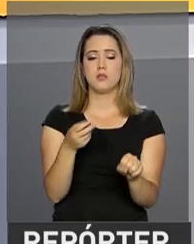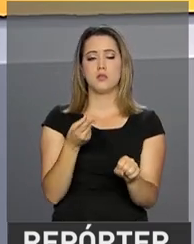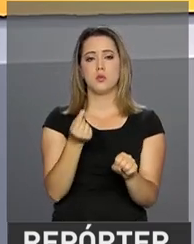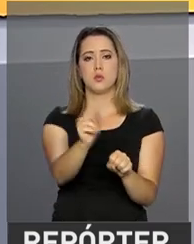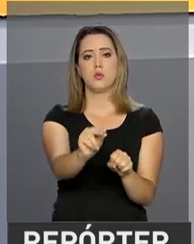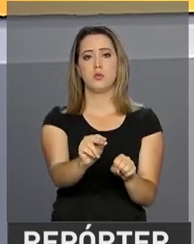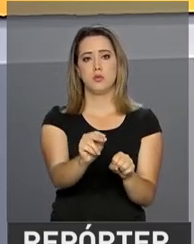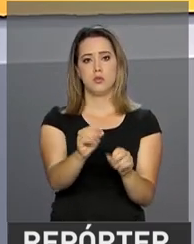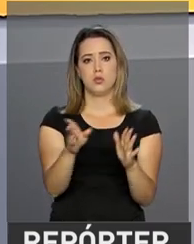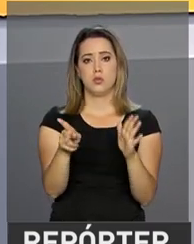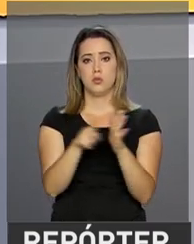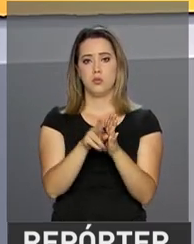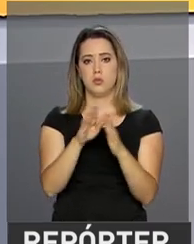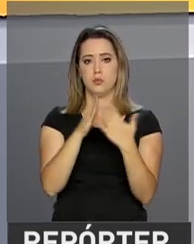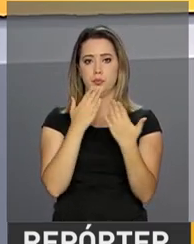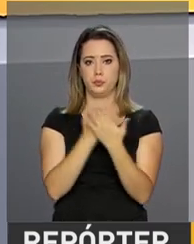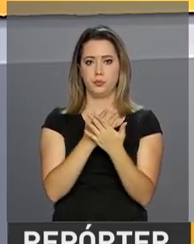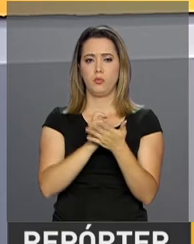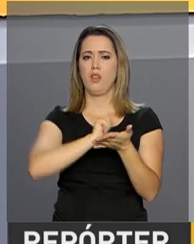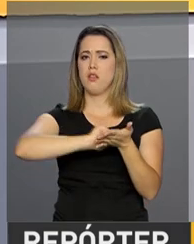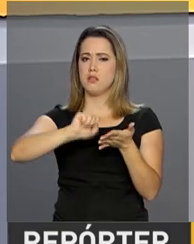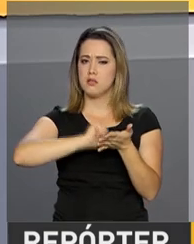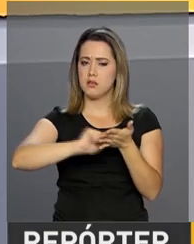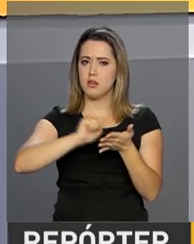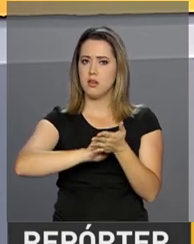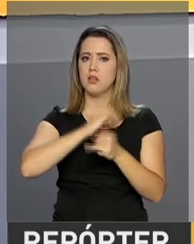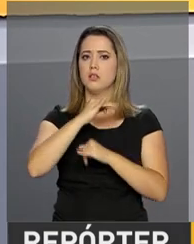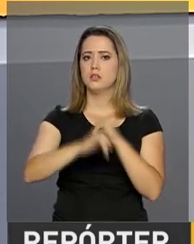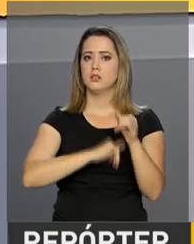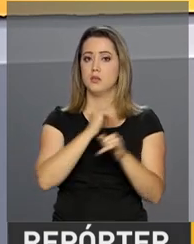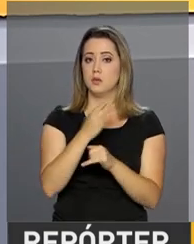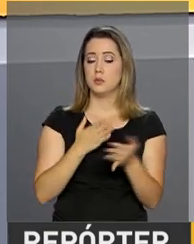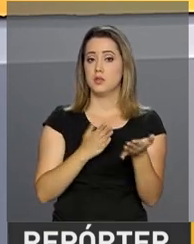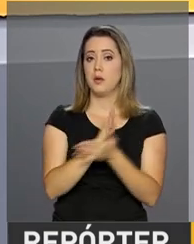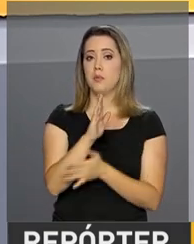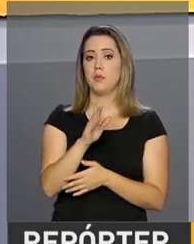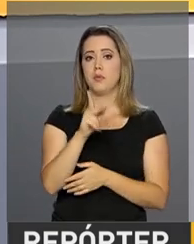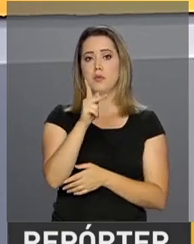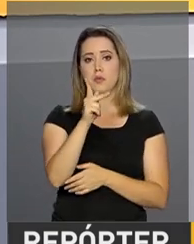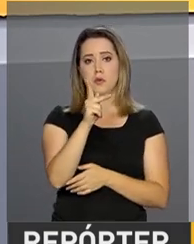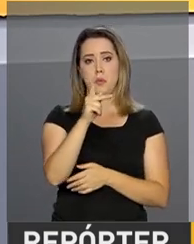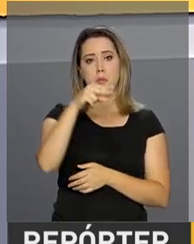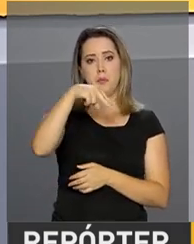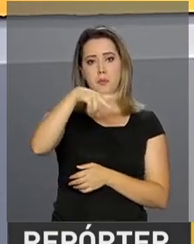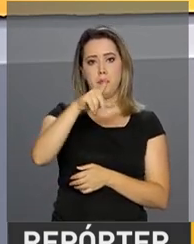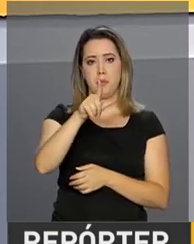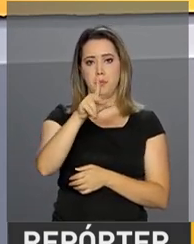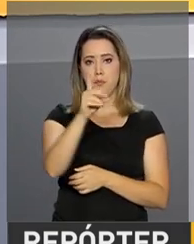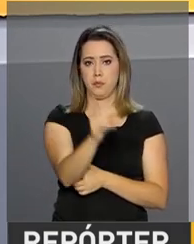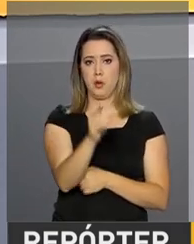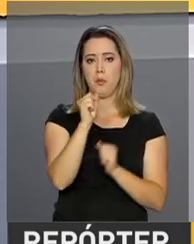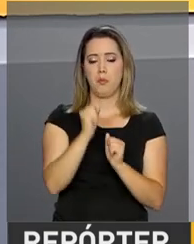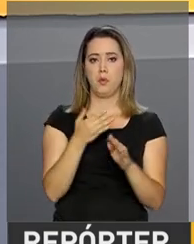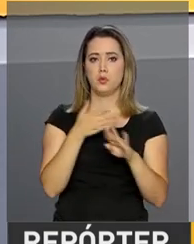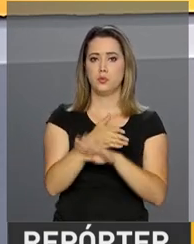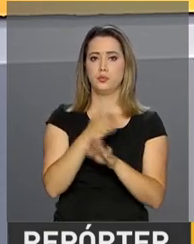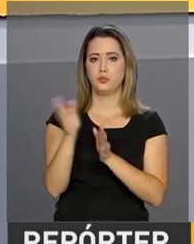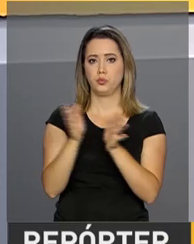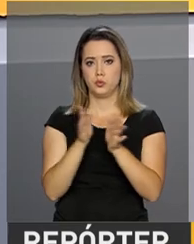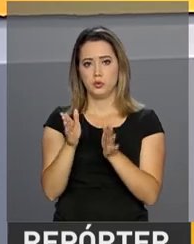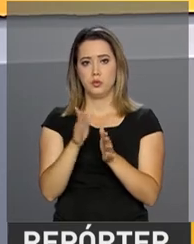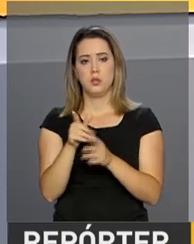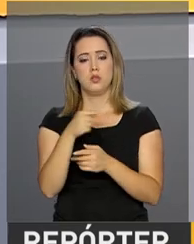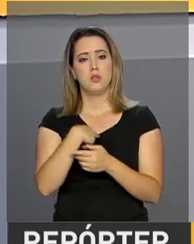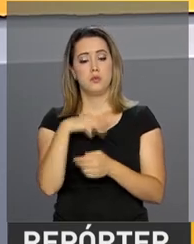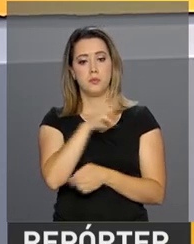Escola. As resenhas e informações das coleções aprovadas para o PNLD podem ser acessadas no Guia Digital